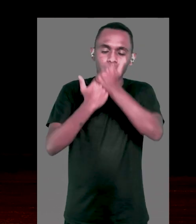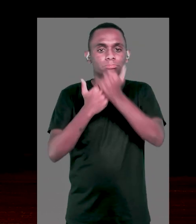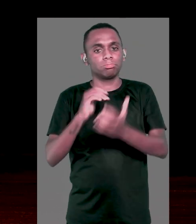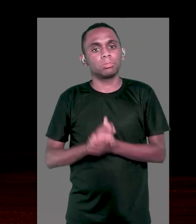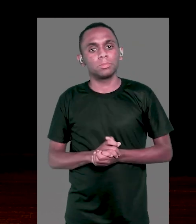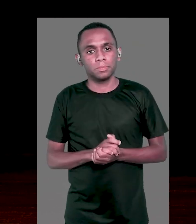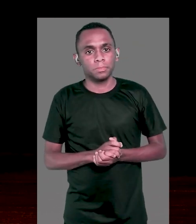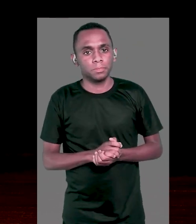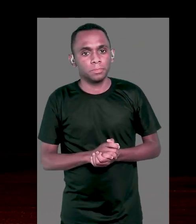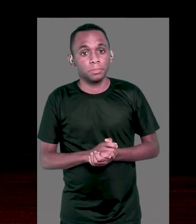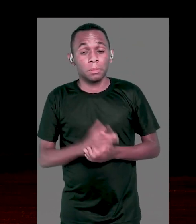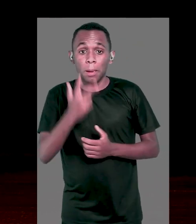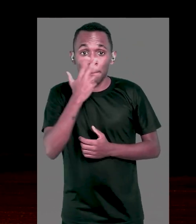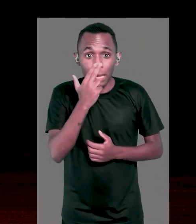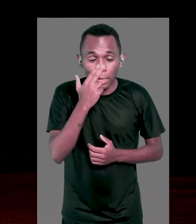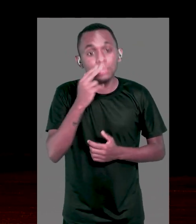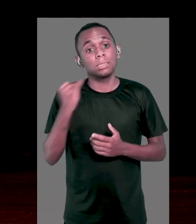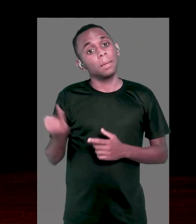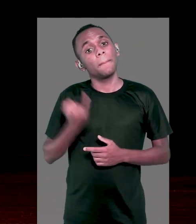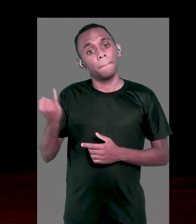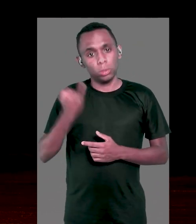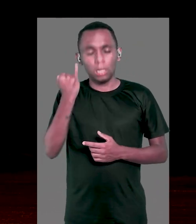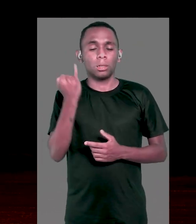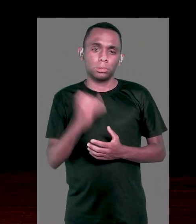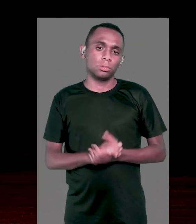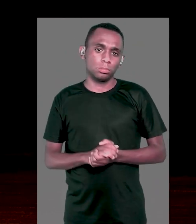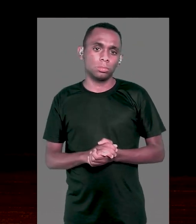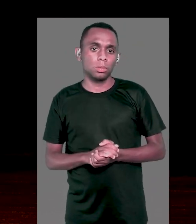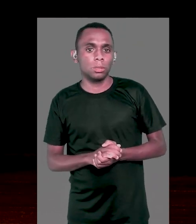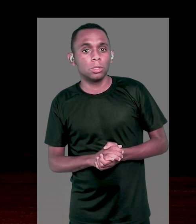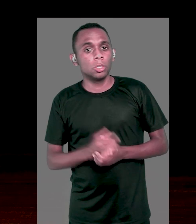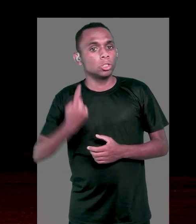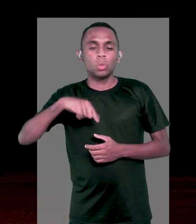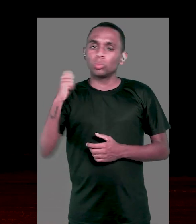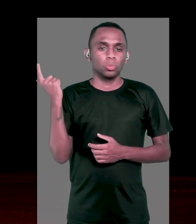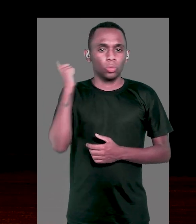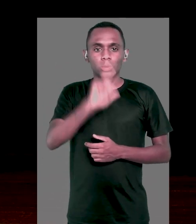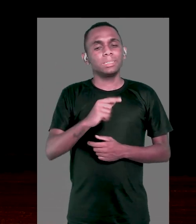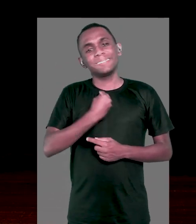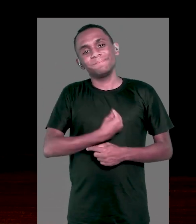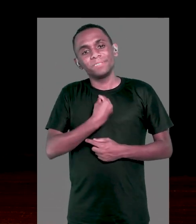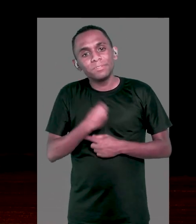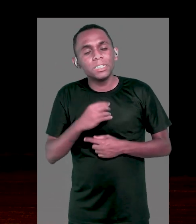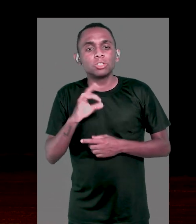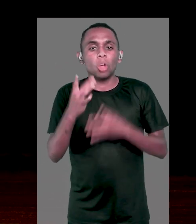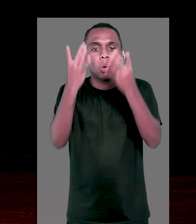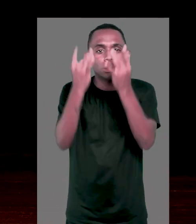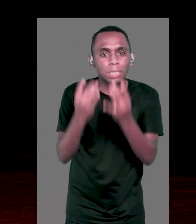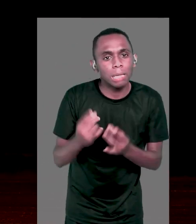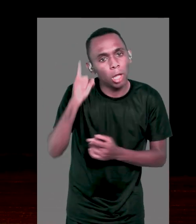não é nós não conseguimos viver apenas desse elemento cotidiano nós precisamos de